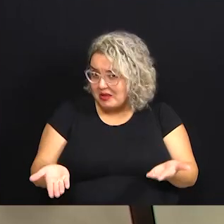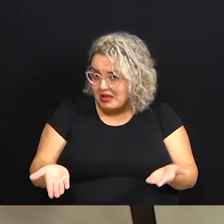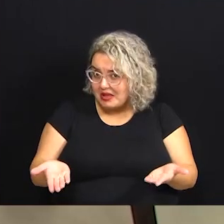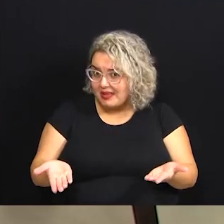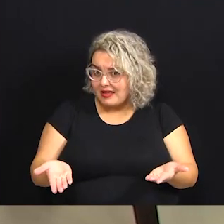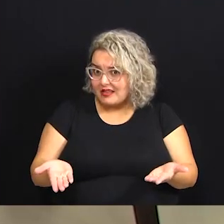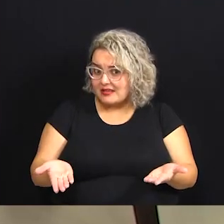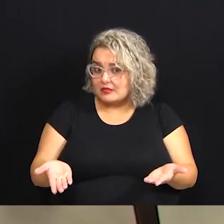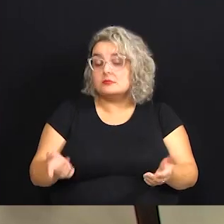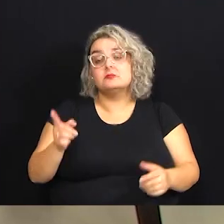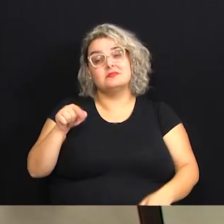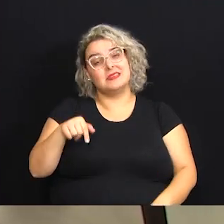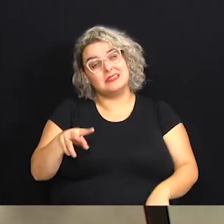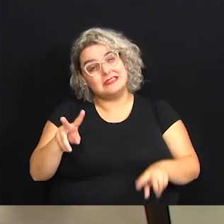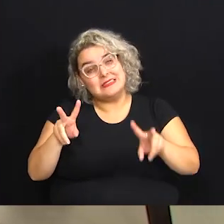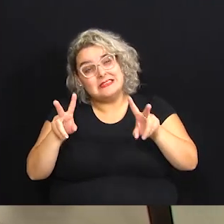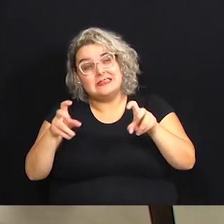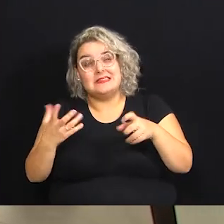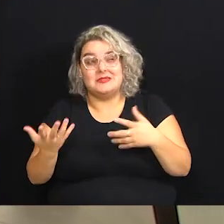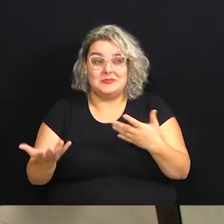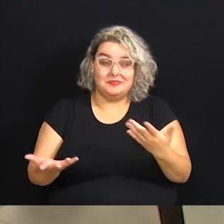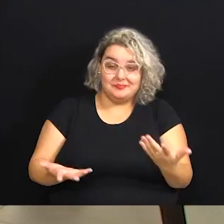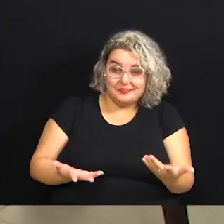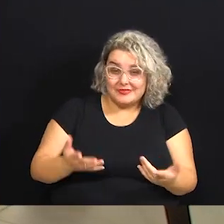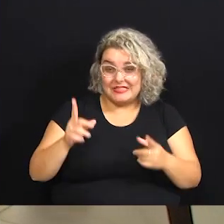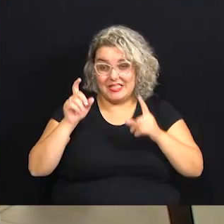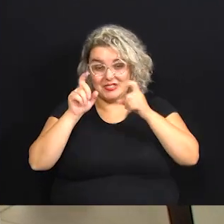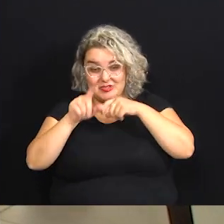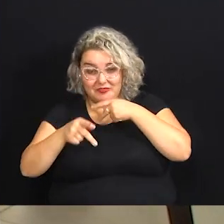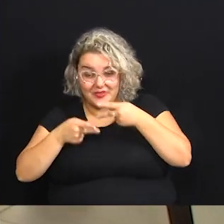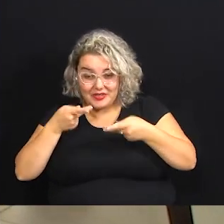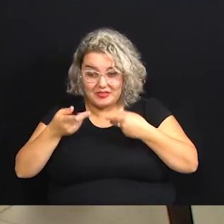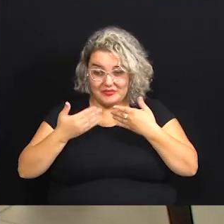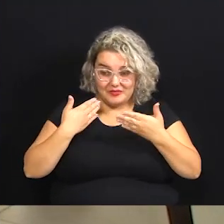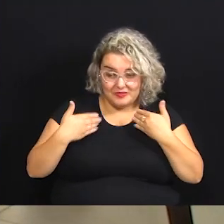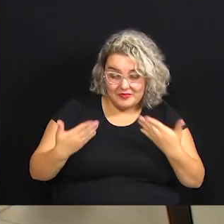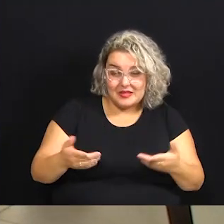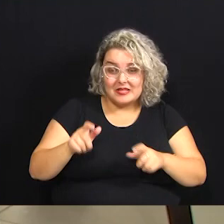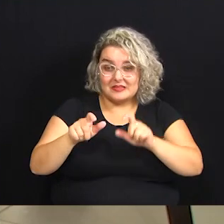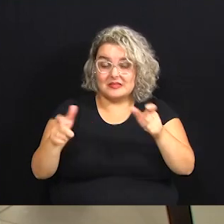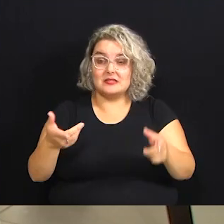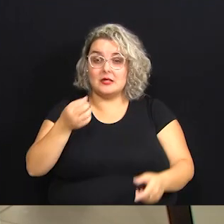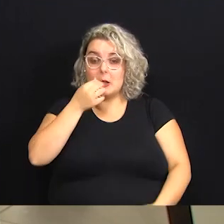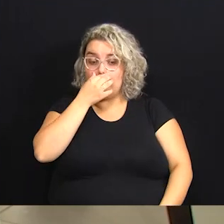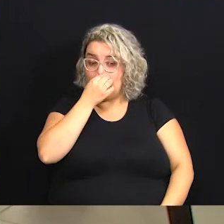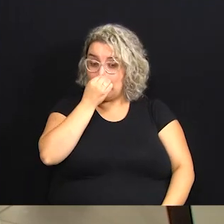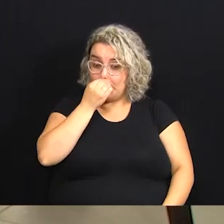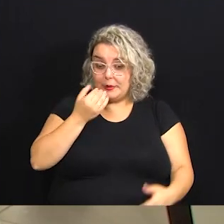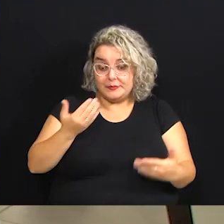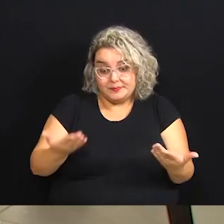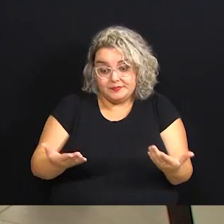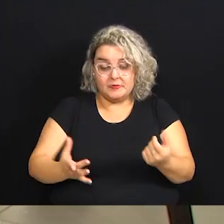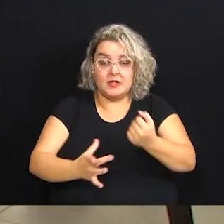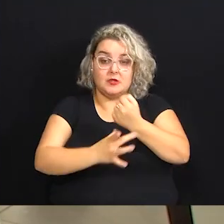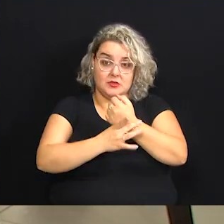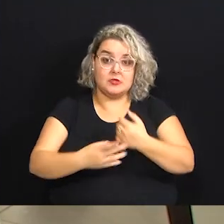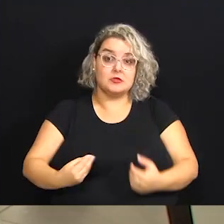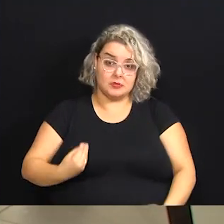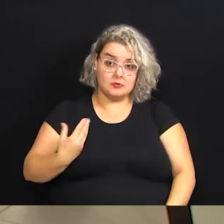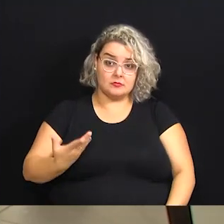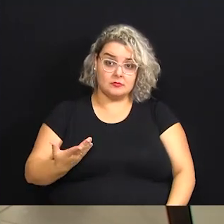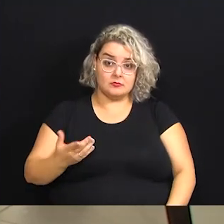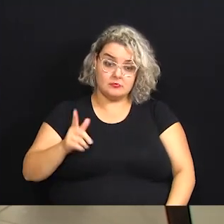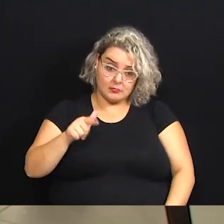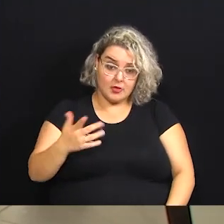Então, é um assunto meio melindroso entre as pessoas. E, na verdade, esse processo de seguro de vida